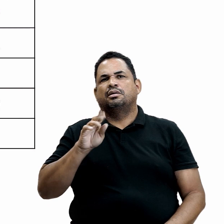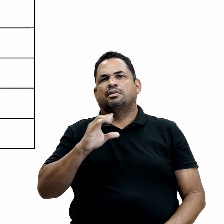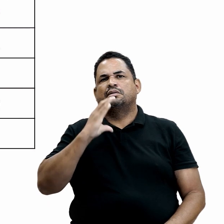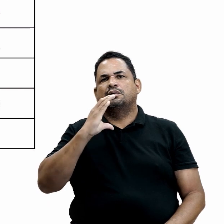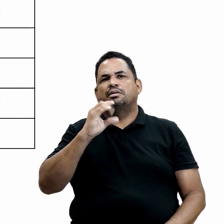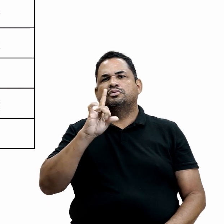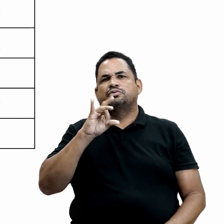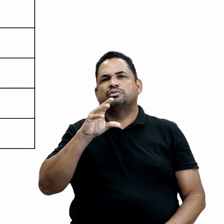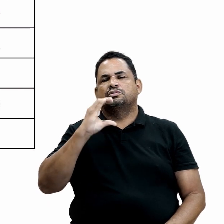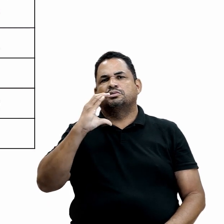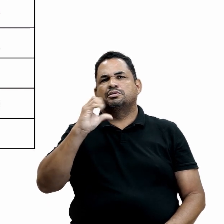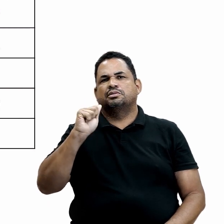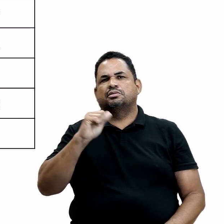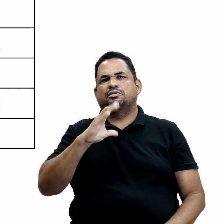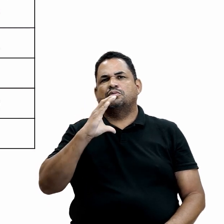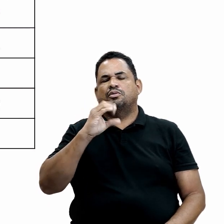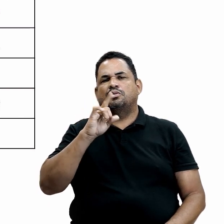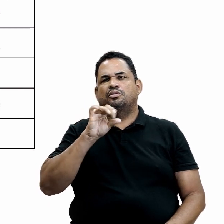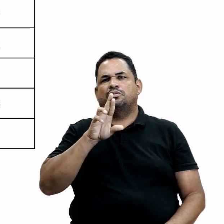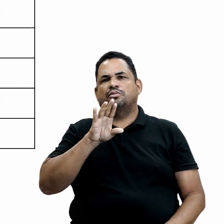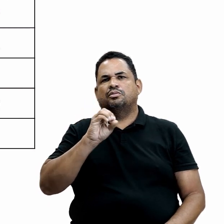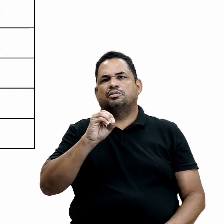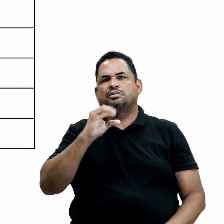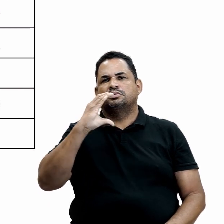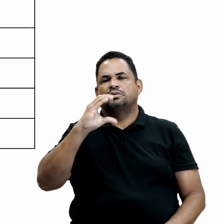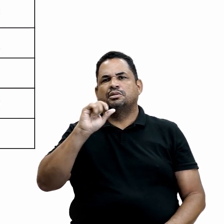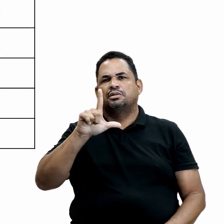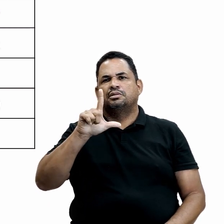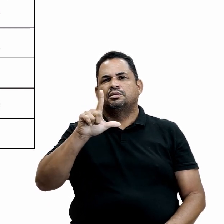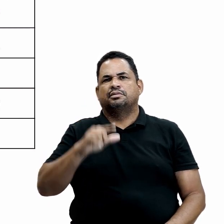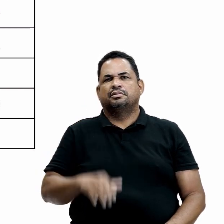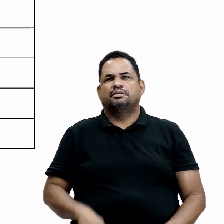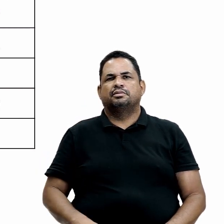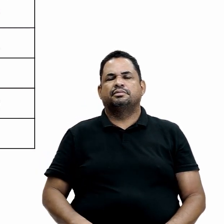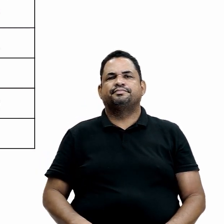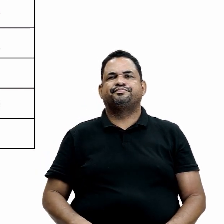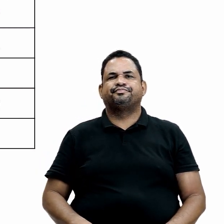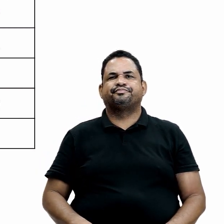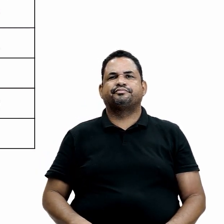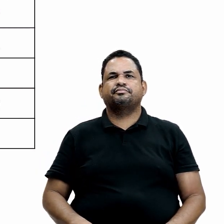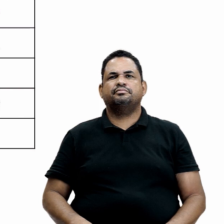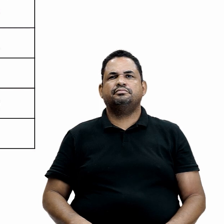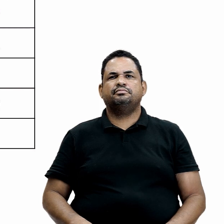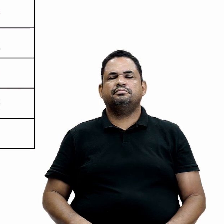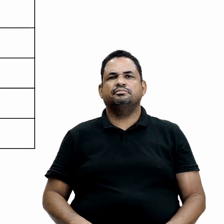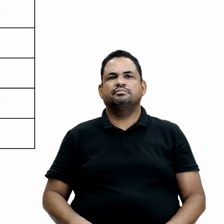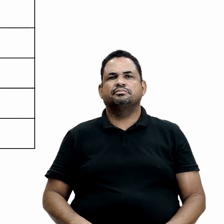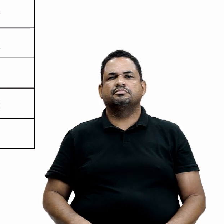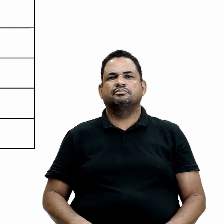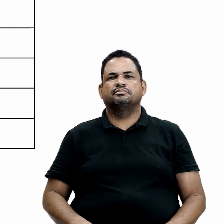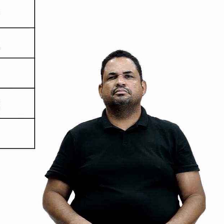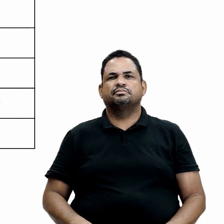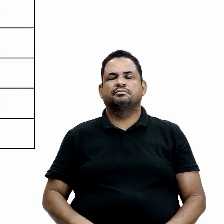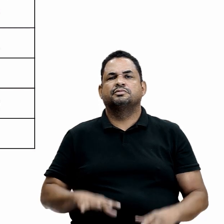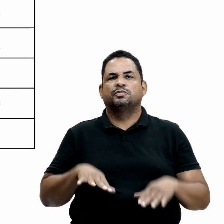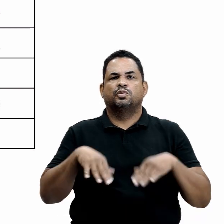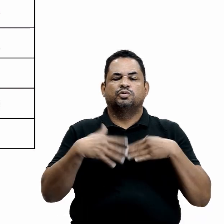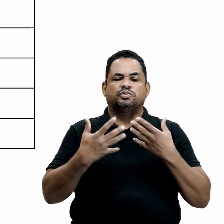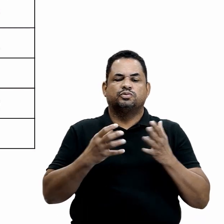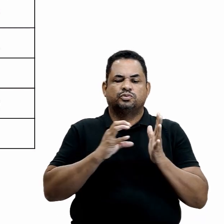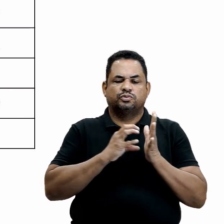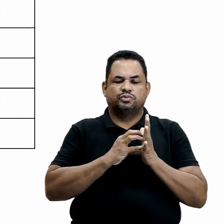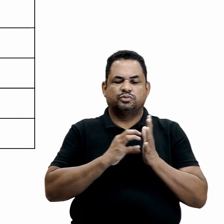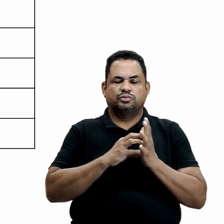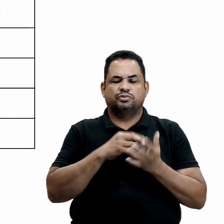CA, cloro, CL. Vocês estão vendo sempre, quando o símbolo for duas